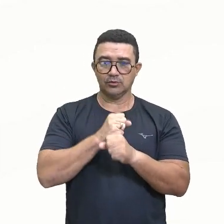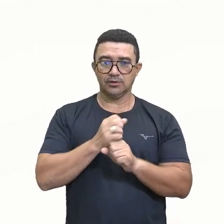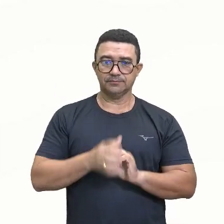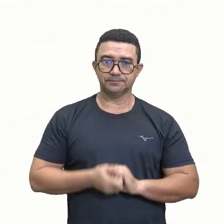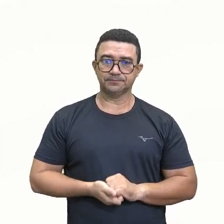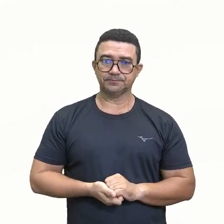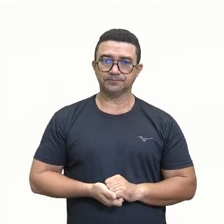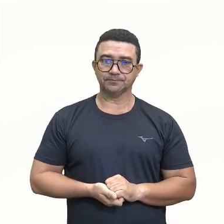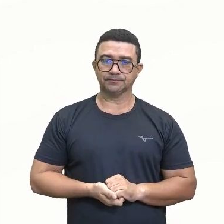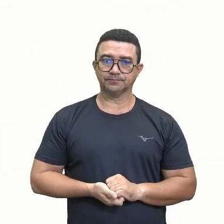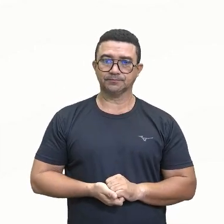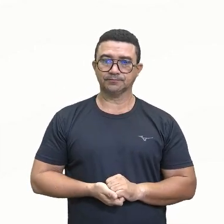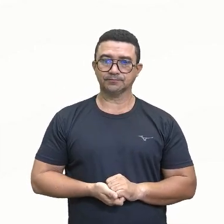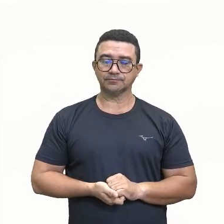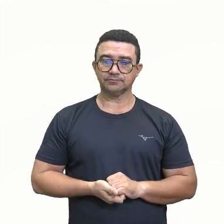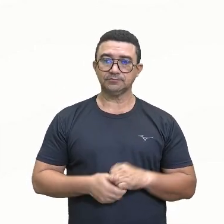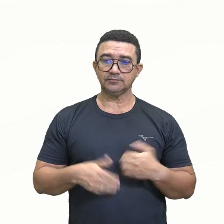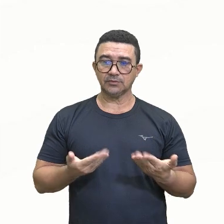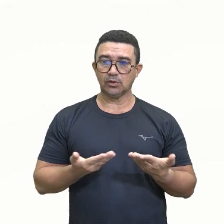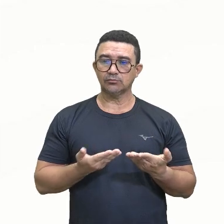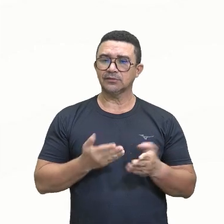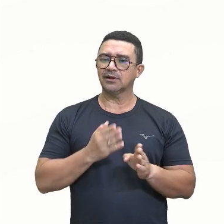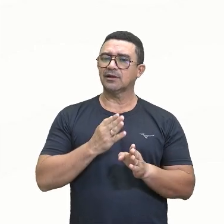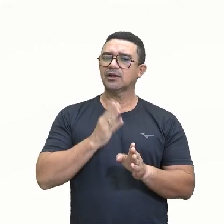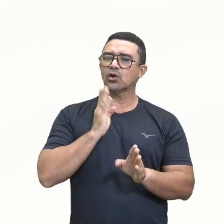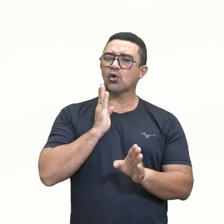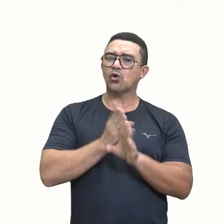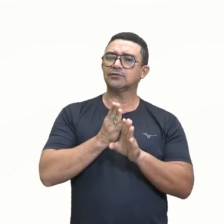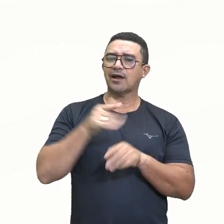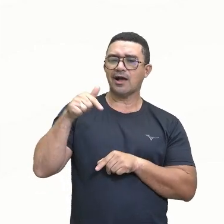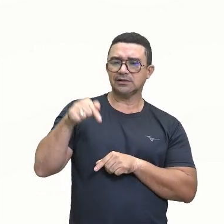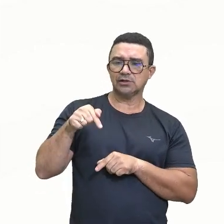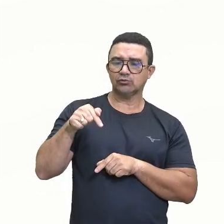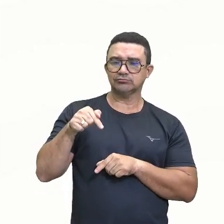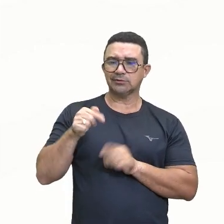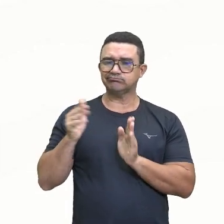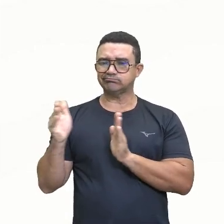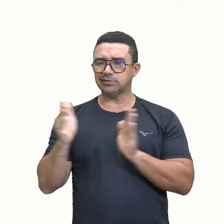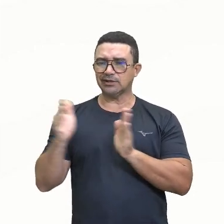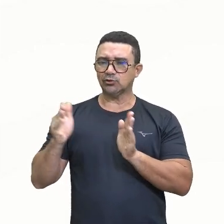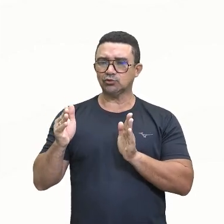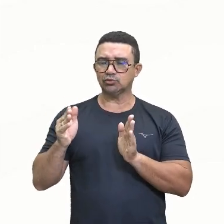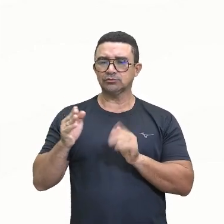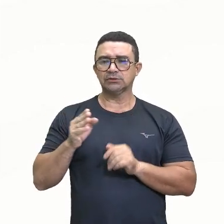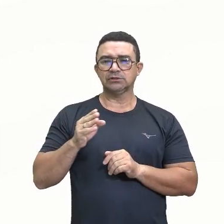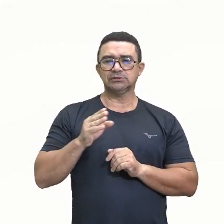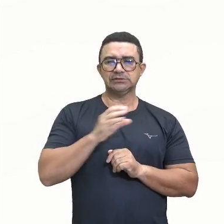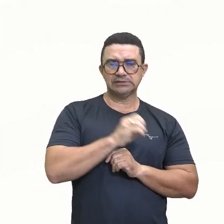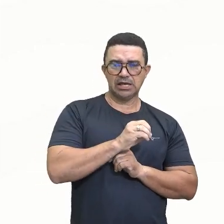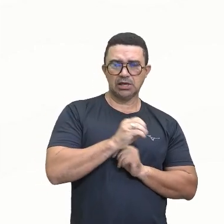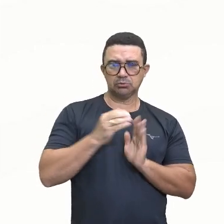quando a razão está entre menos 1 e 1, tá? Então, entre 0